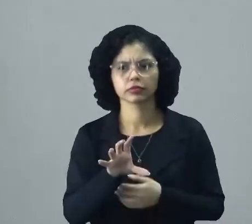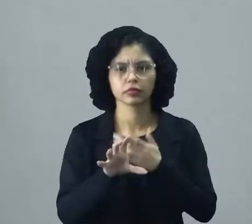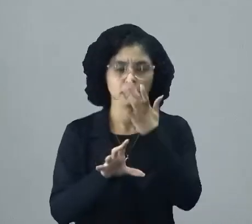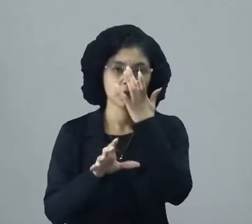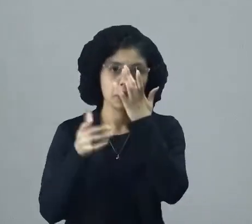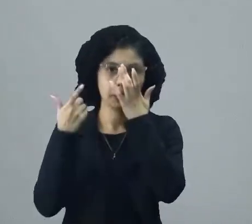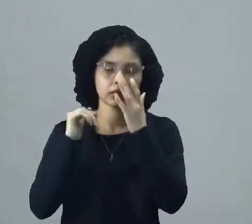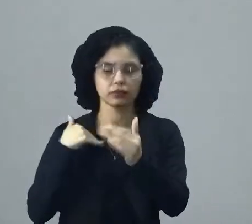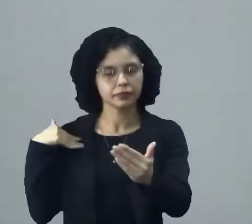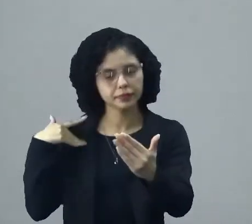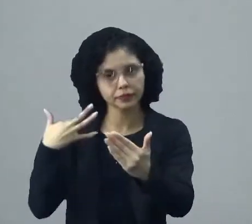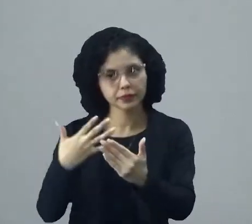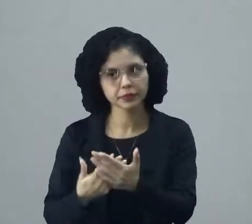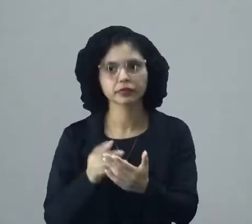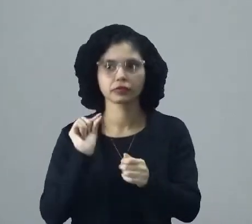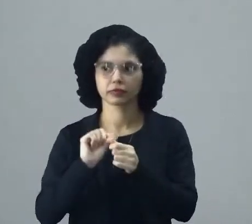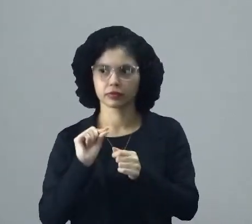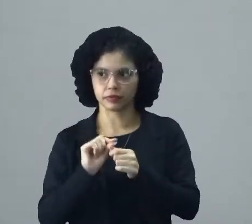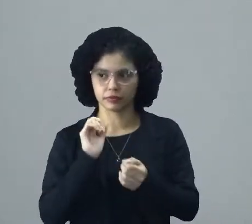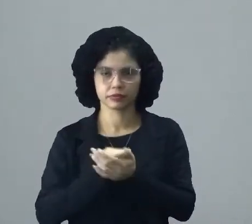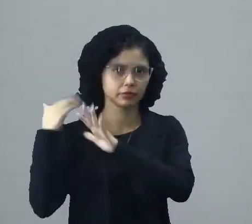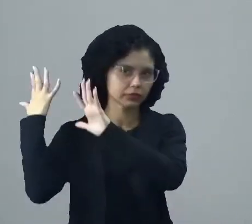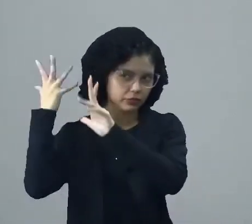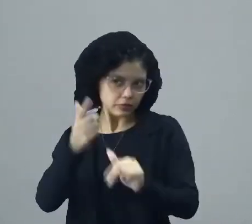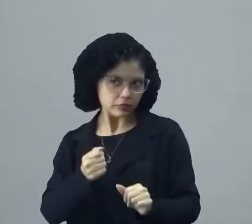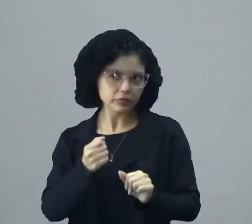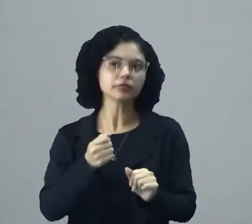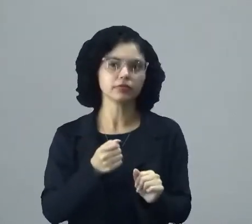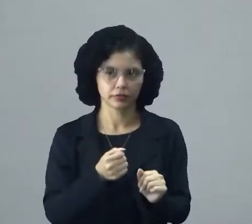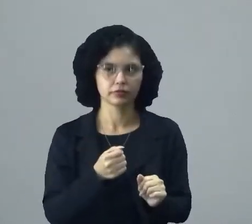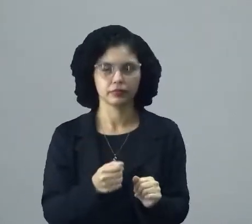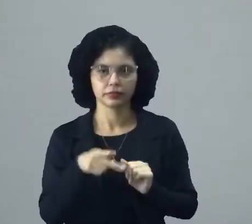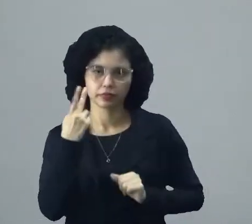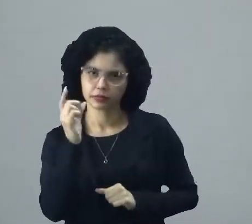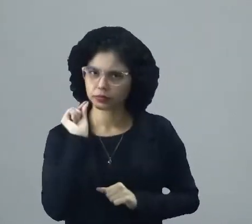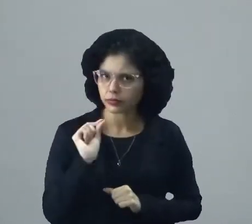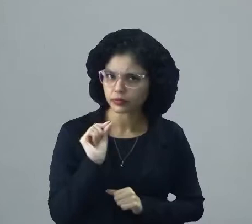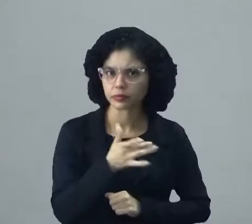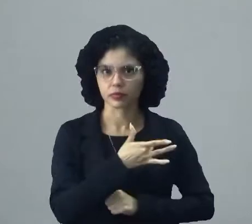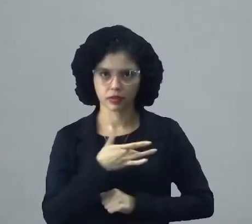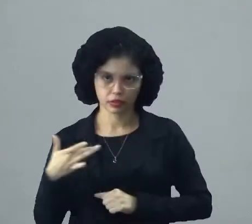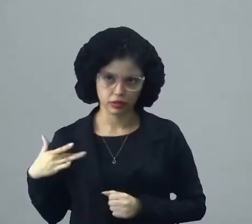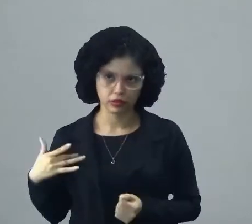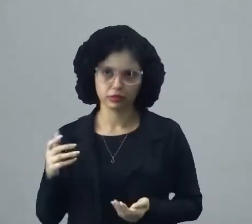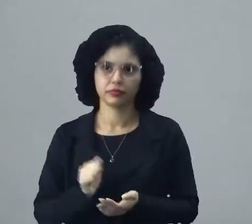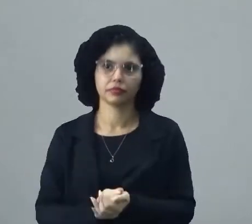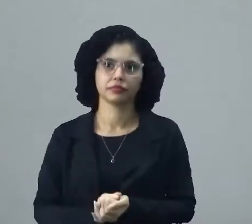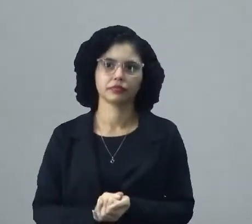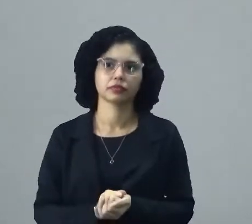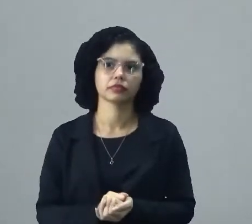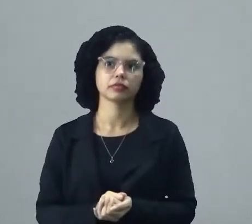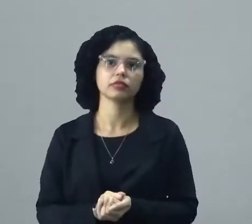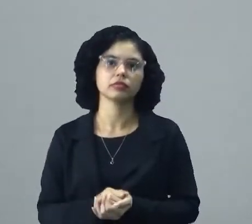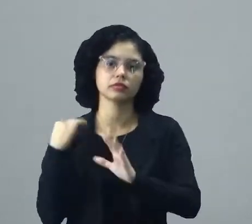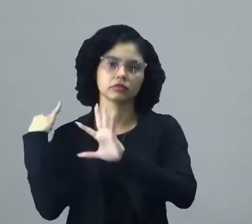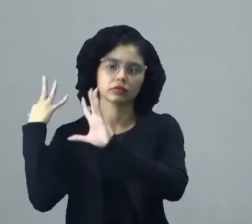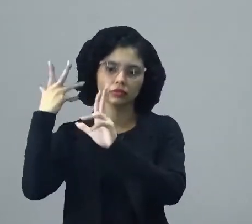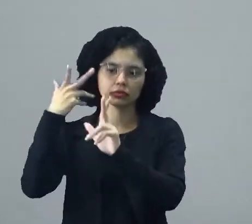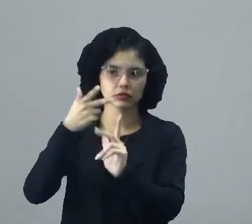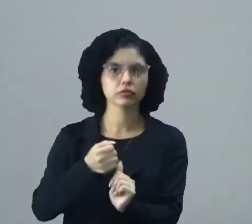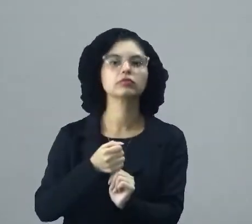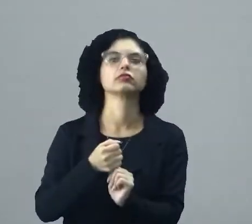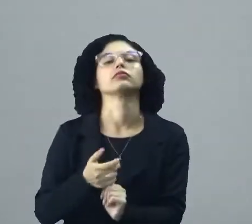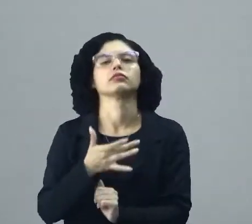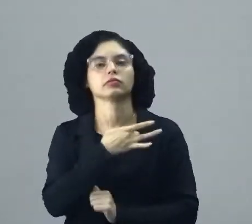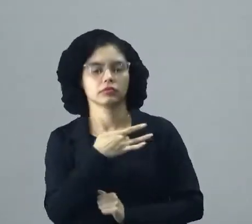consegue avançar mais um pouco e fazer aquela recapitulação, porque aqui a gente mencionou o aspecto da saúde. Então, esse retrospecto